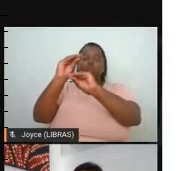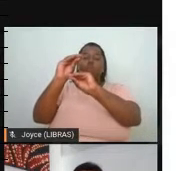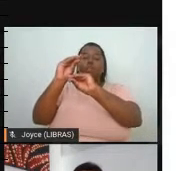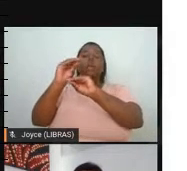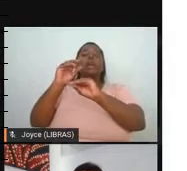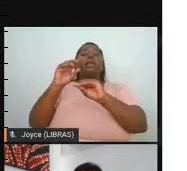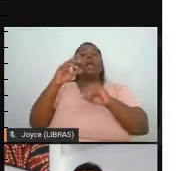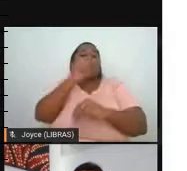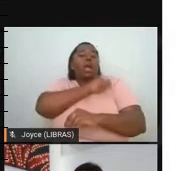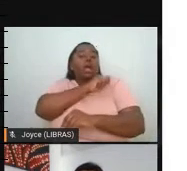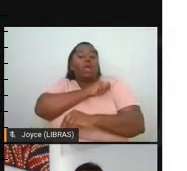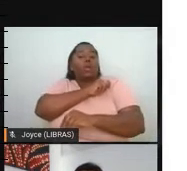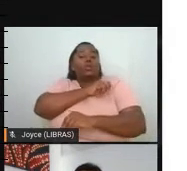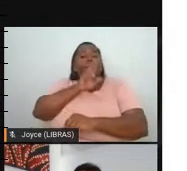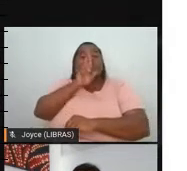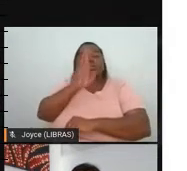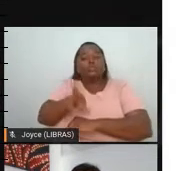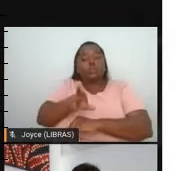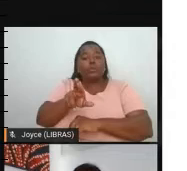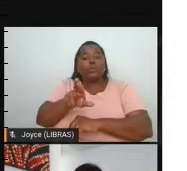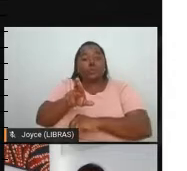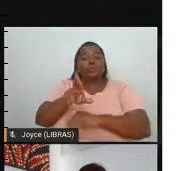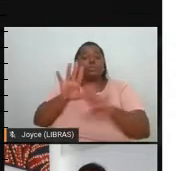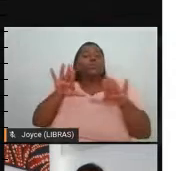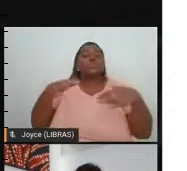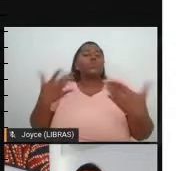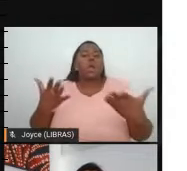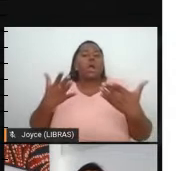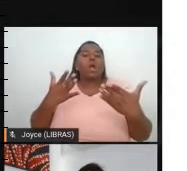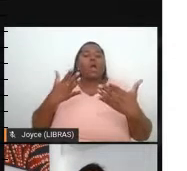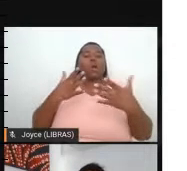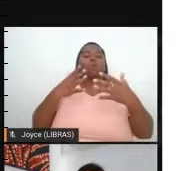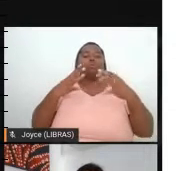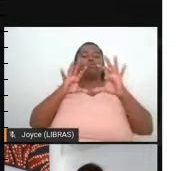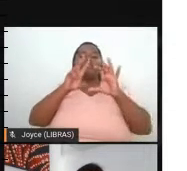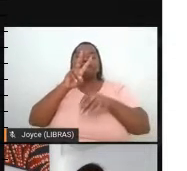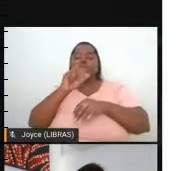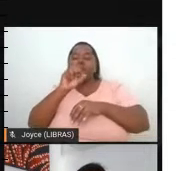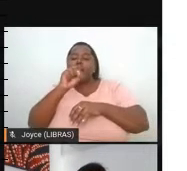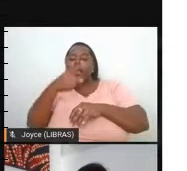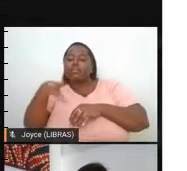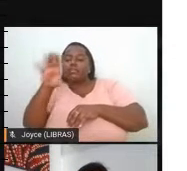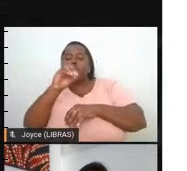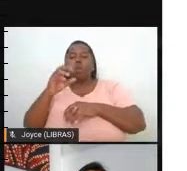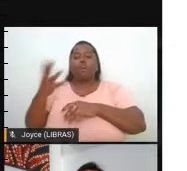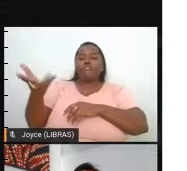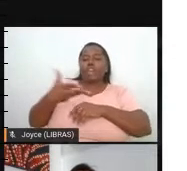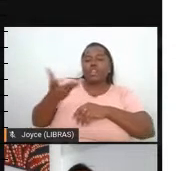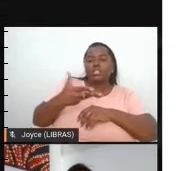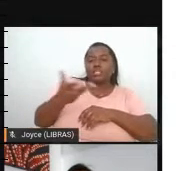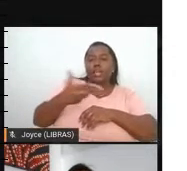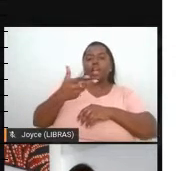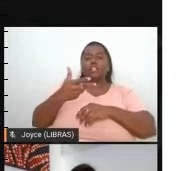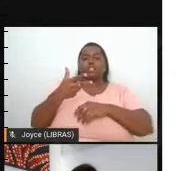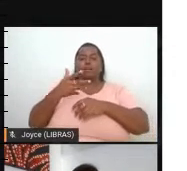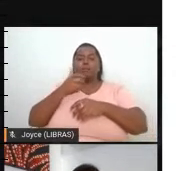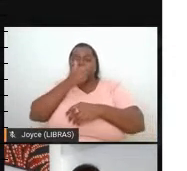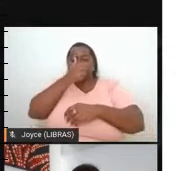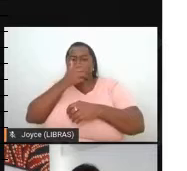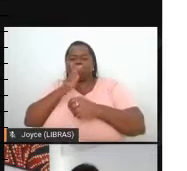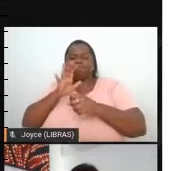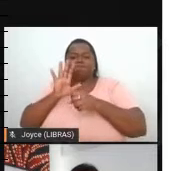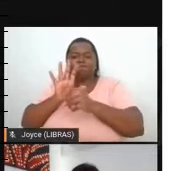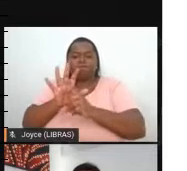e o aluno vai responder, né, qual é a vazão, a velocidade, a pressão desse sistema. E a correção sai